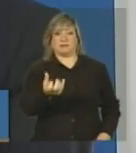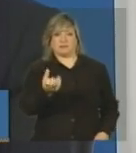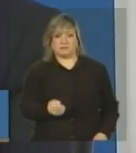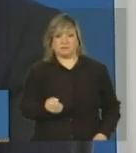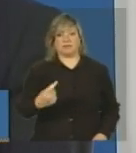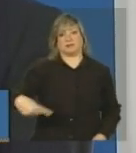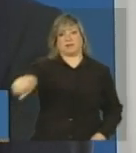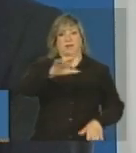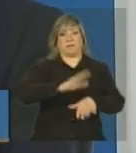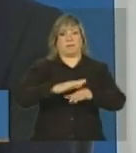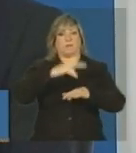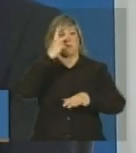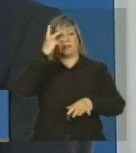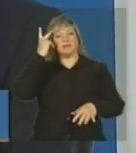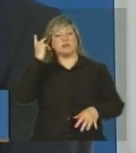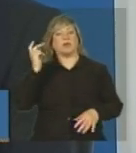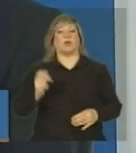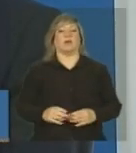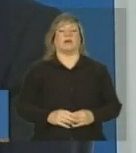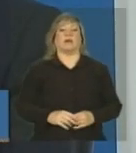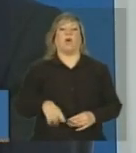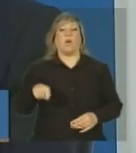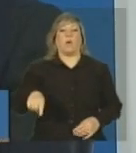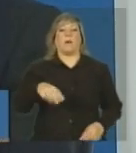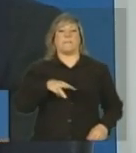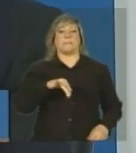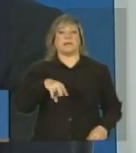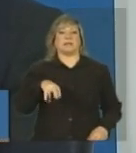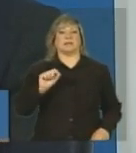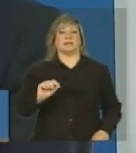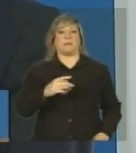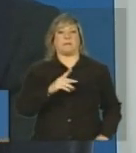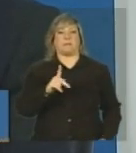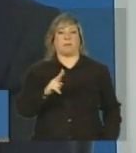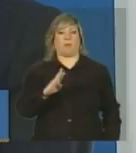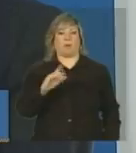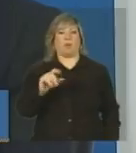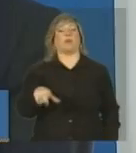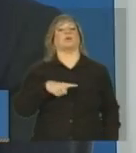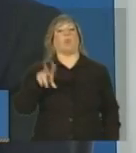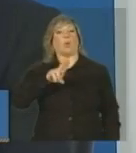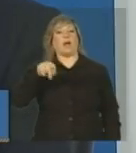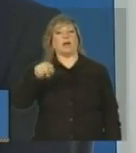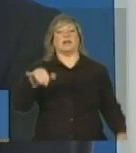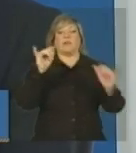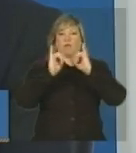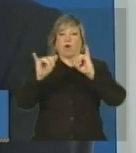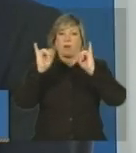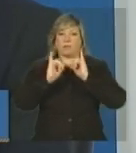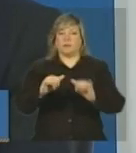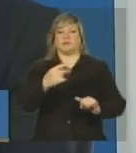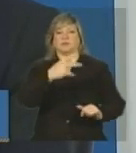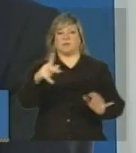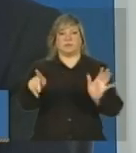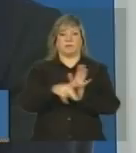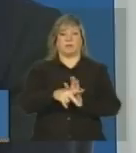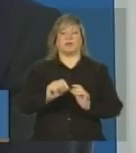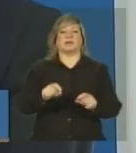dos beneficiários. O Ministério Público utiliza essas informações nos seus processos próprios e